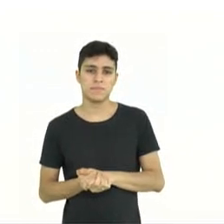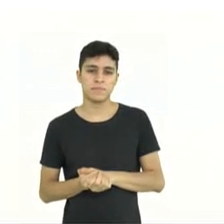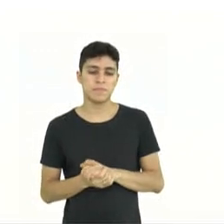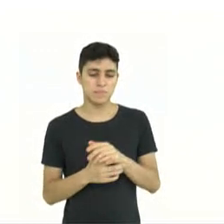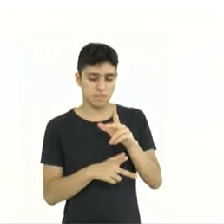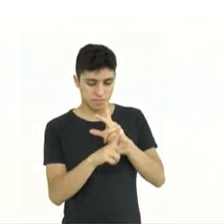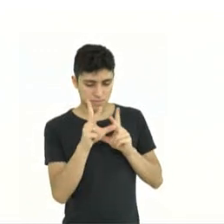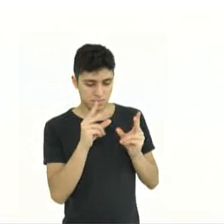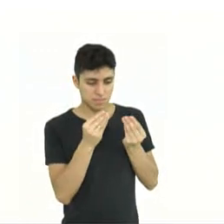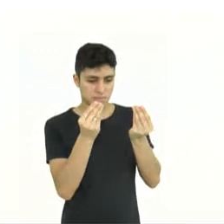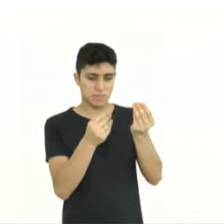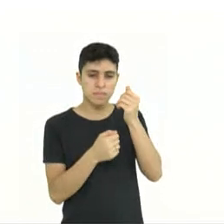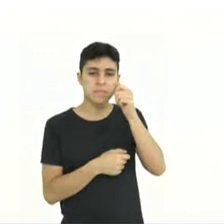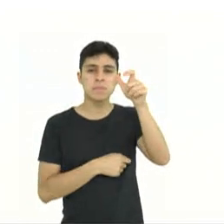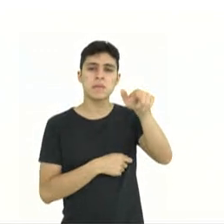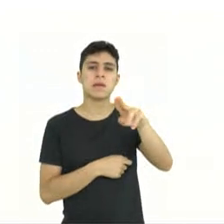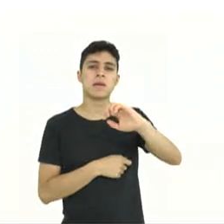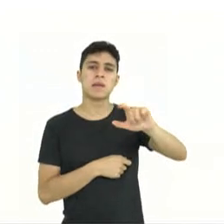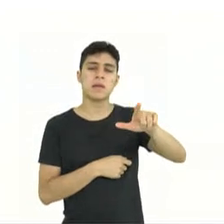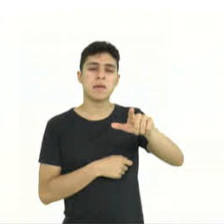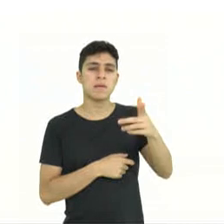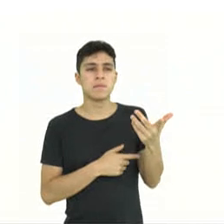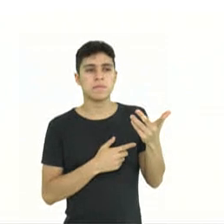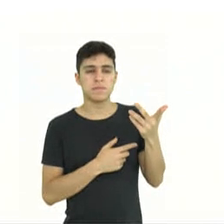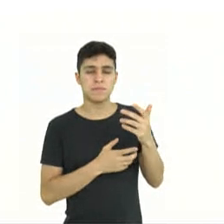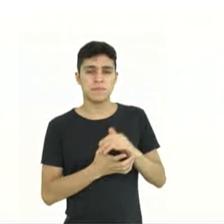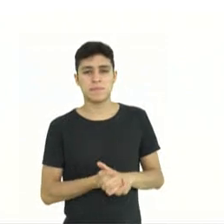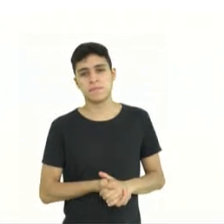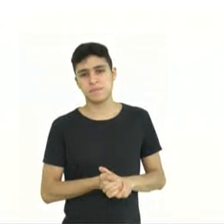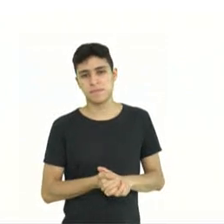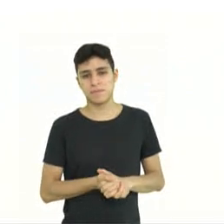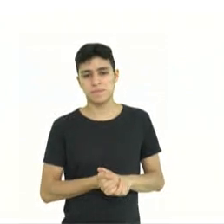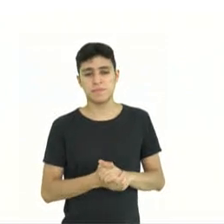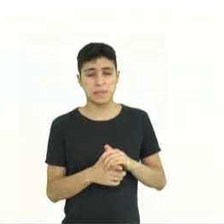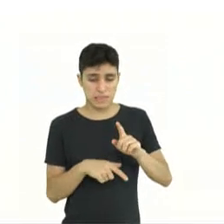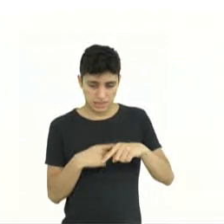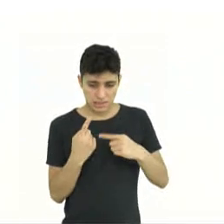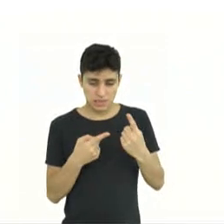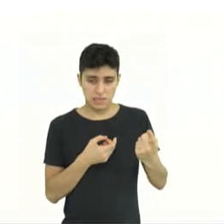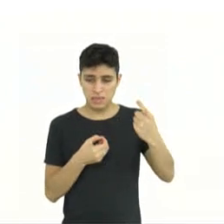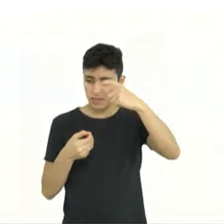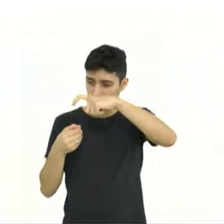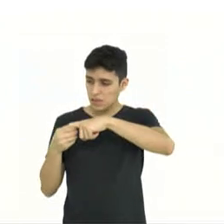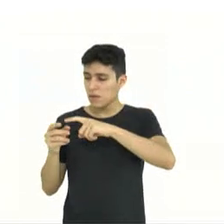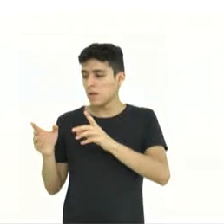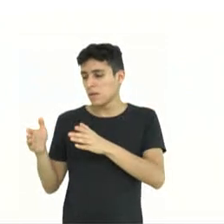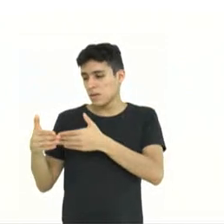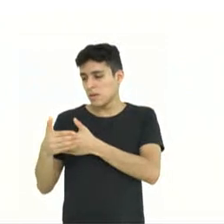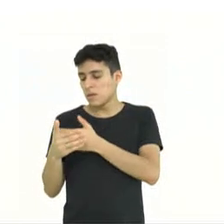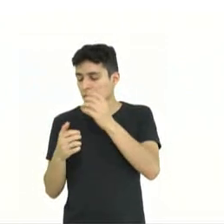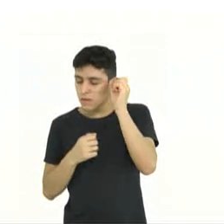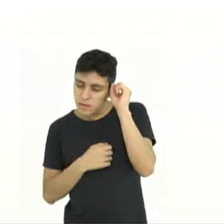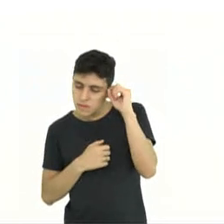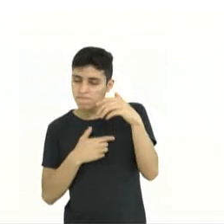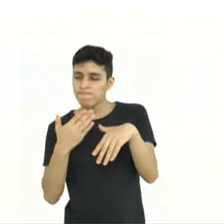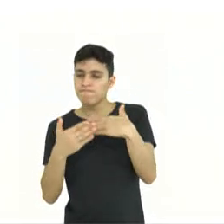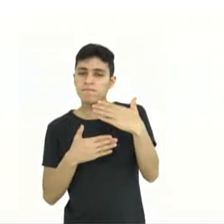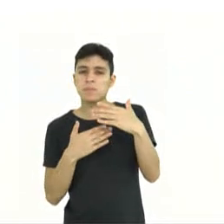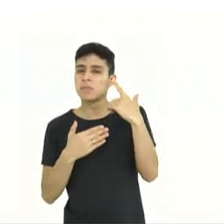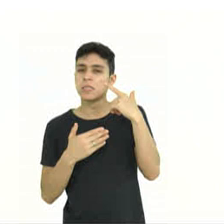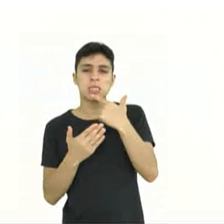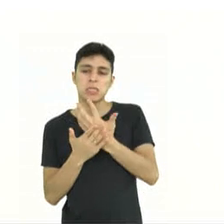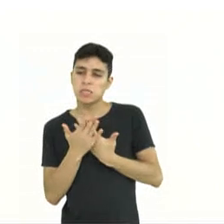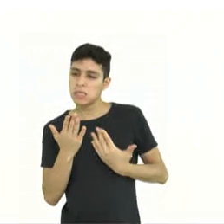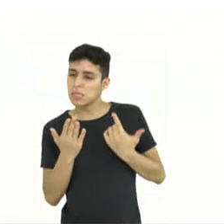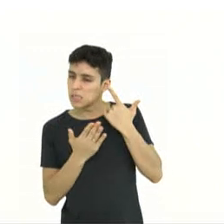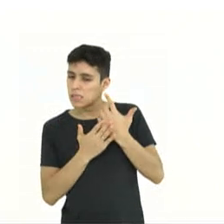embrulhada no jornal para hackear almoço do cordel da Madame vigir depois havia voltado para o seu quarto ido dormir e meio Mar